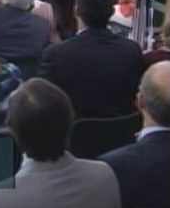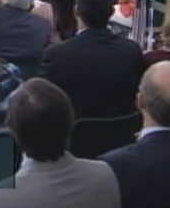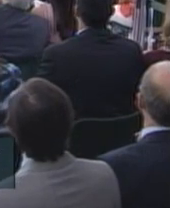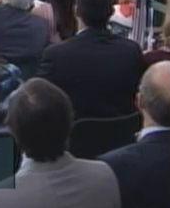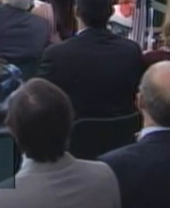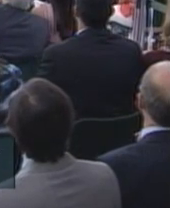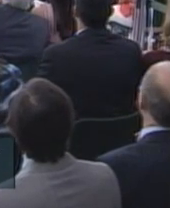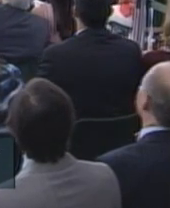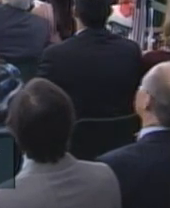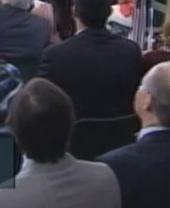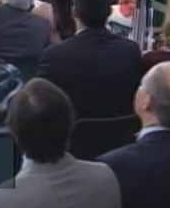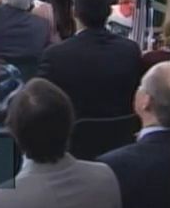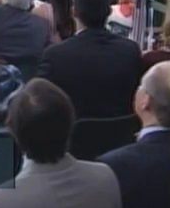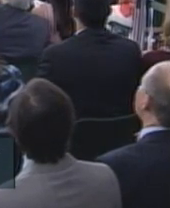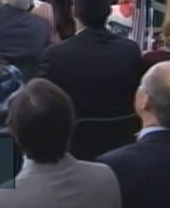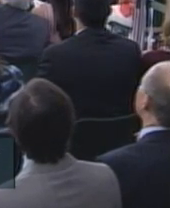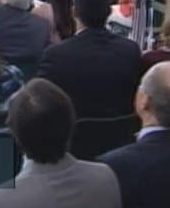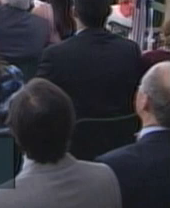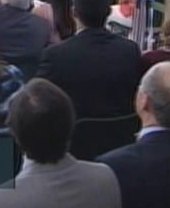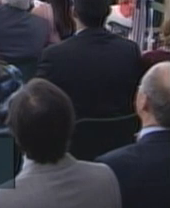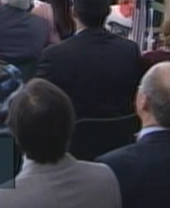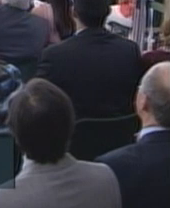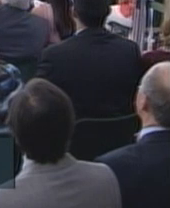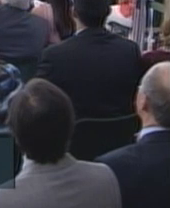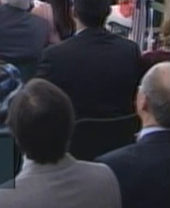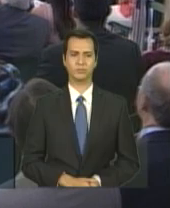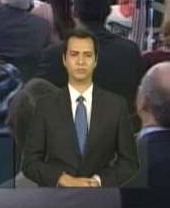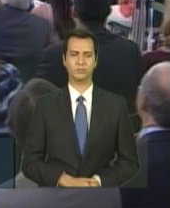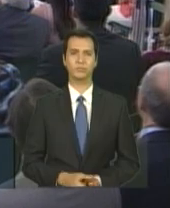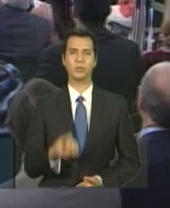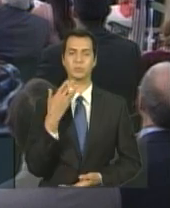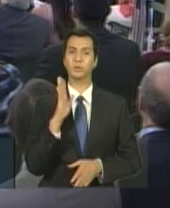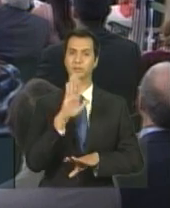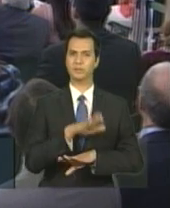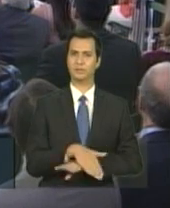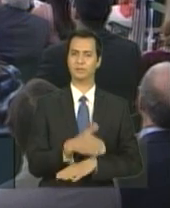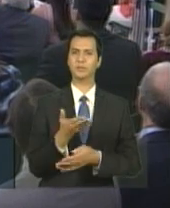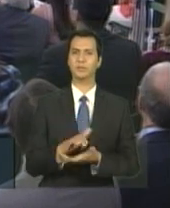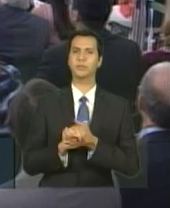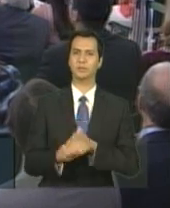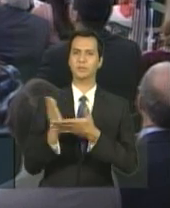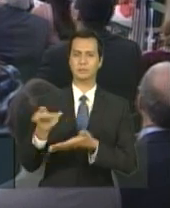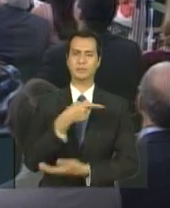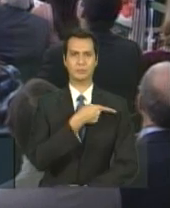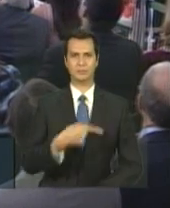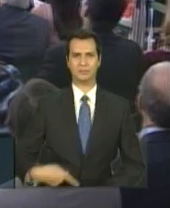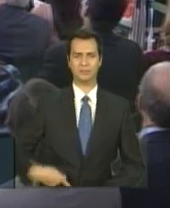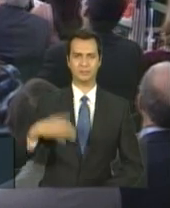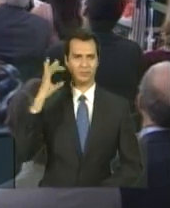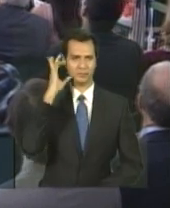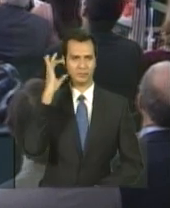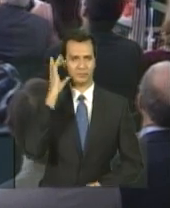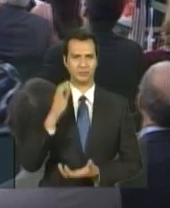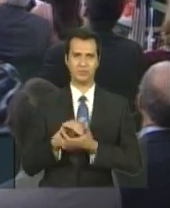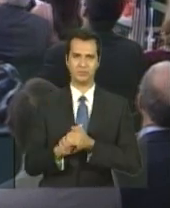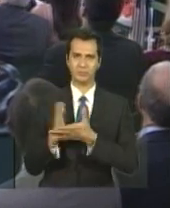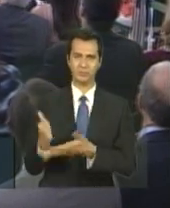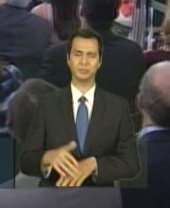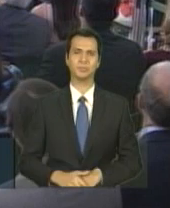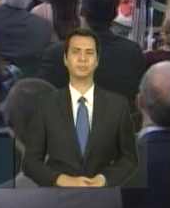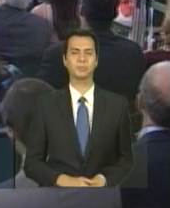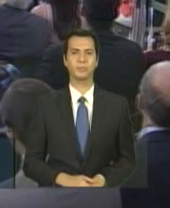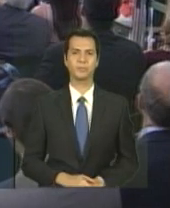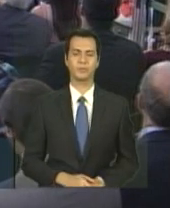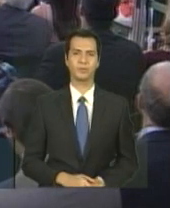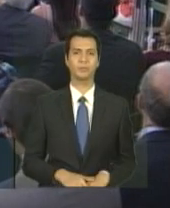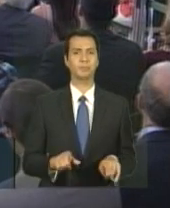Boa tarde a todos e todas. Cumprimento a excelentíssima senhora presidenta Dilma Rousseff